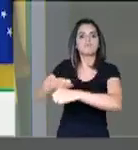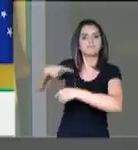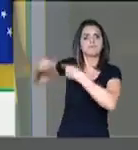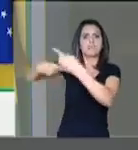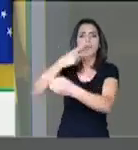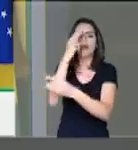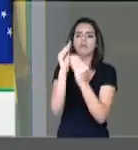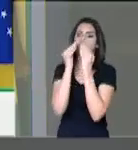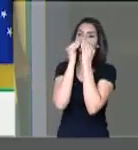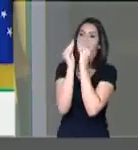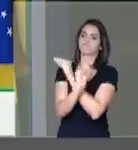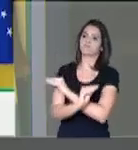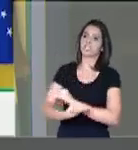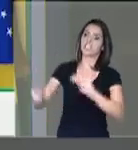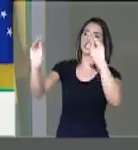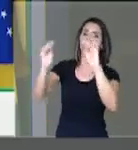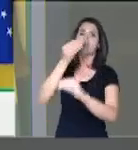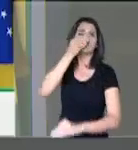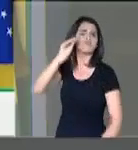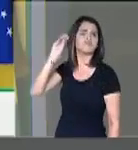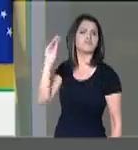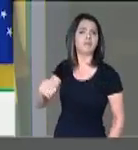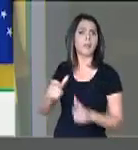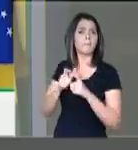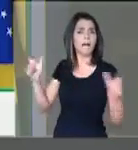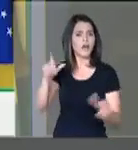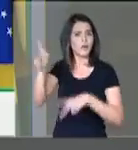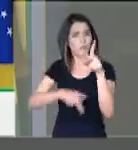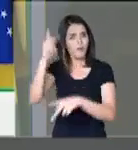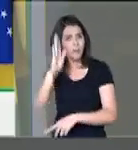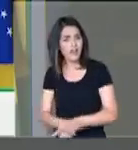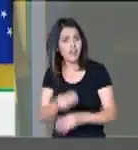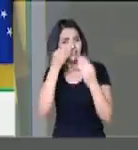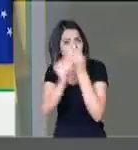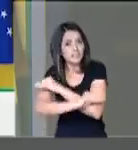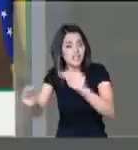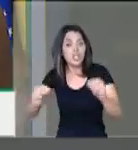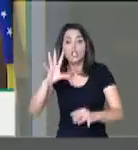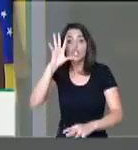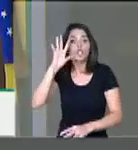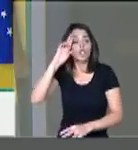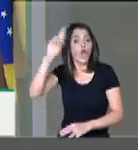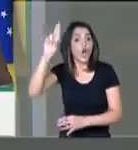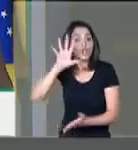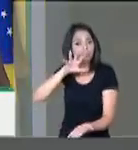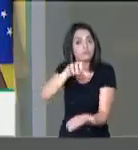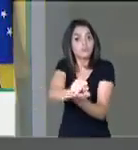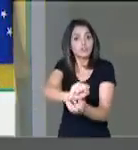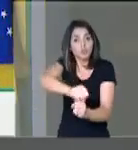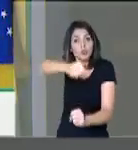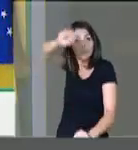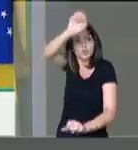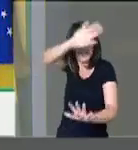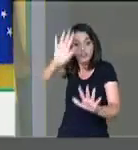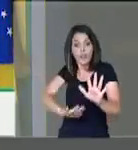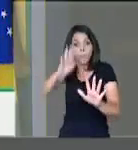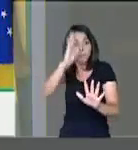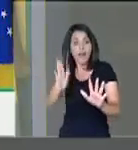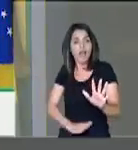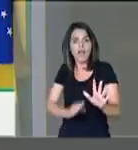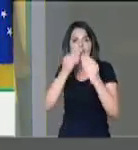ignorados isso é ignorar a maioria do povo brasileiro e ignorar os dons do território brasileiro